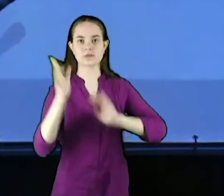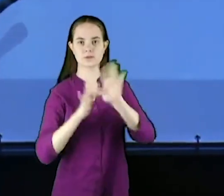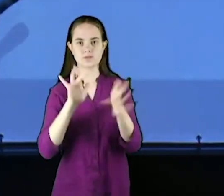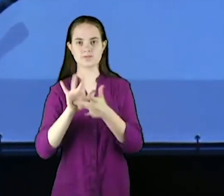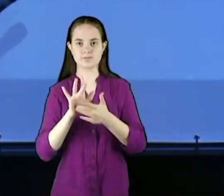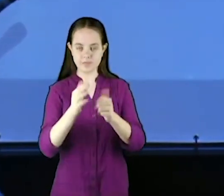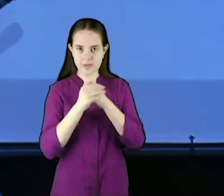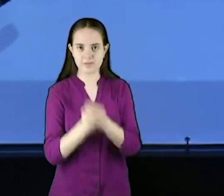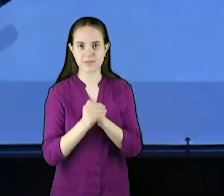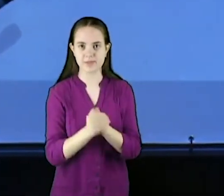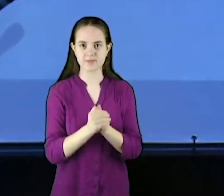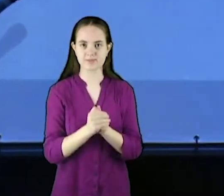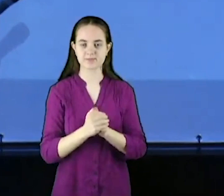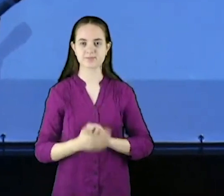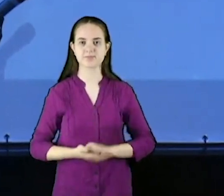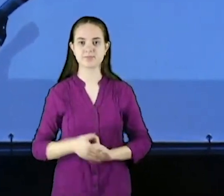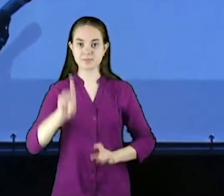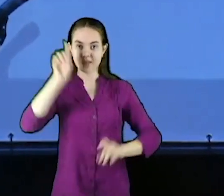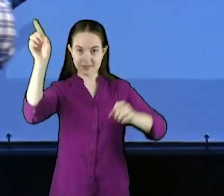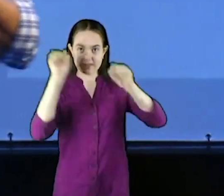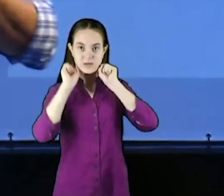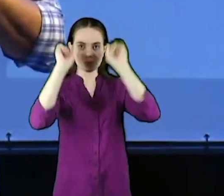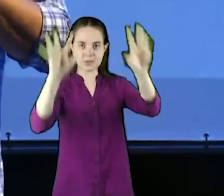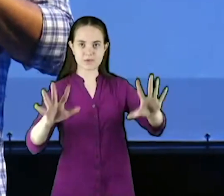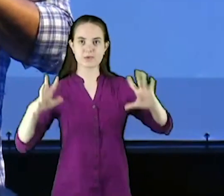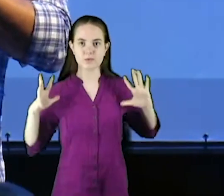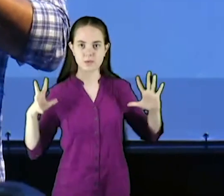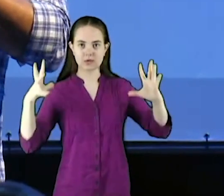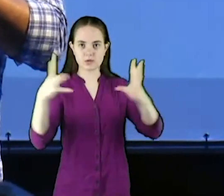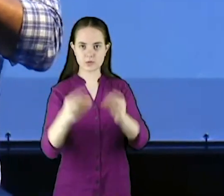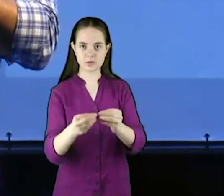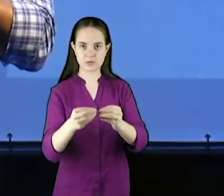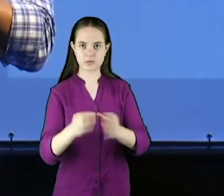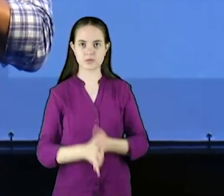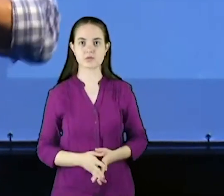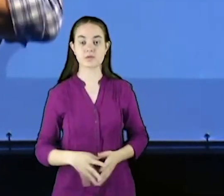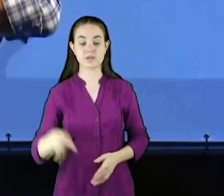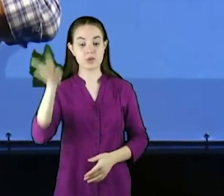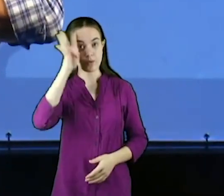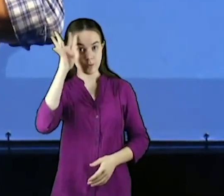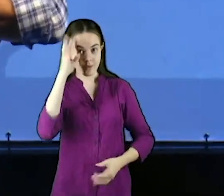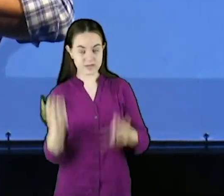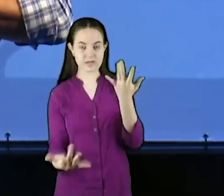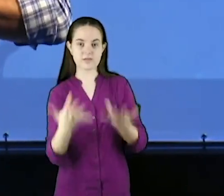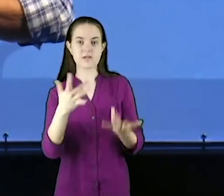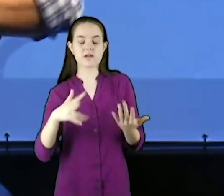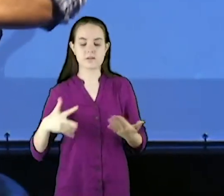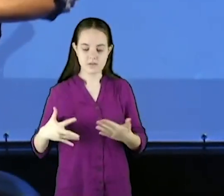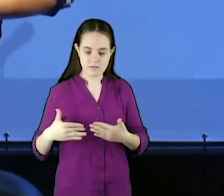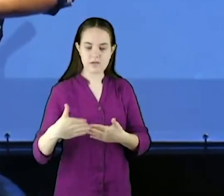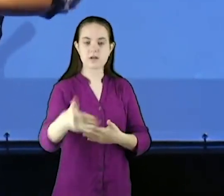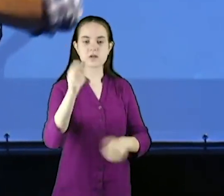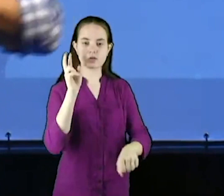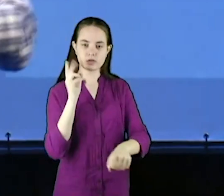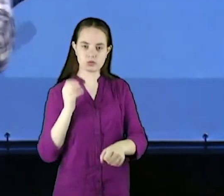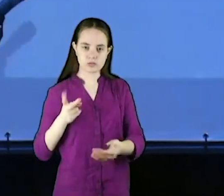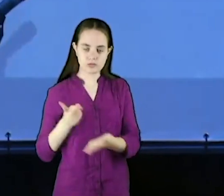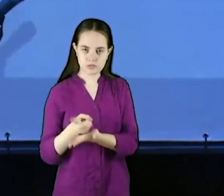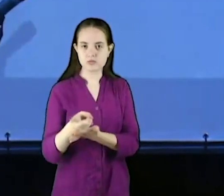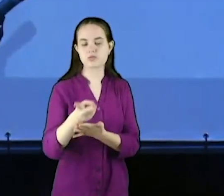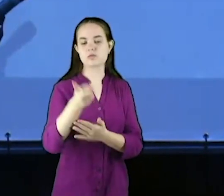Jesus, amém. Deus abençoe a todos. Os quarta-feiras vão continuar abençoando a nossa